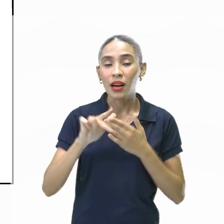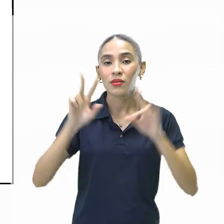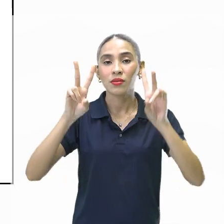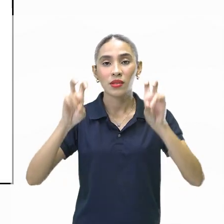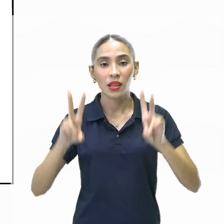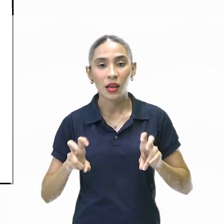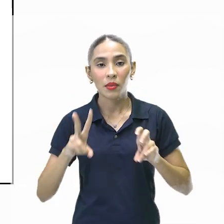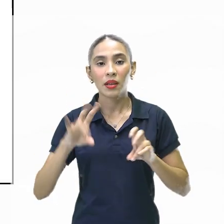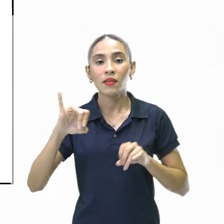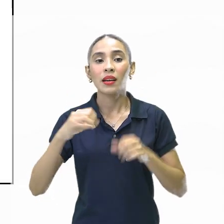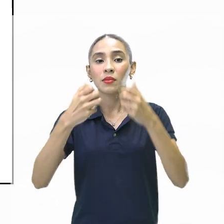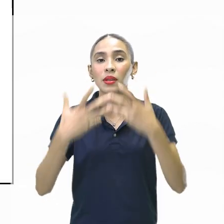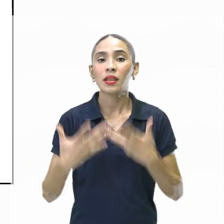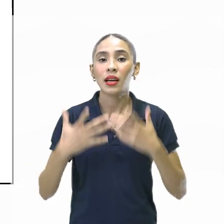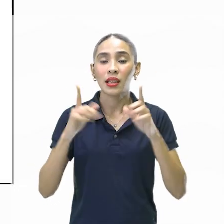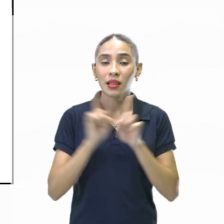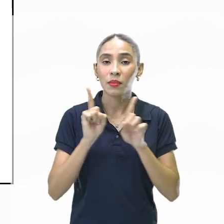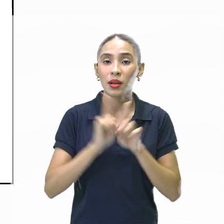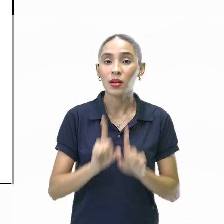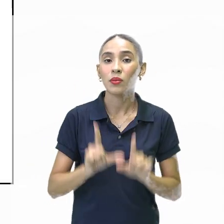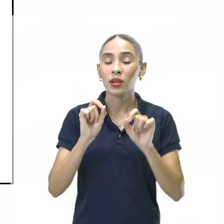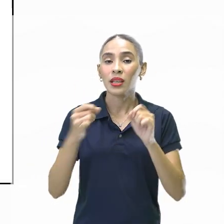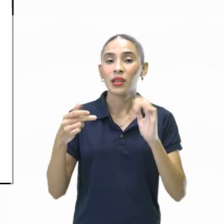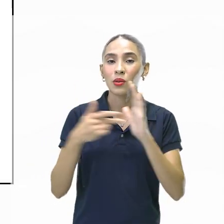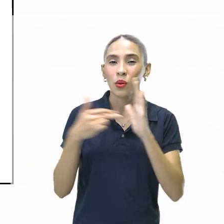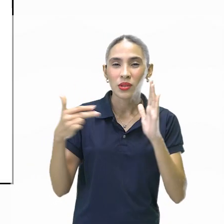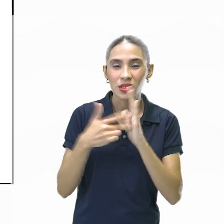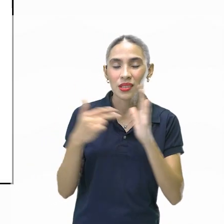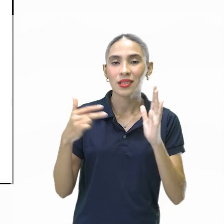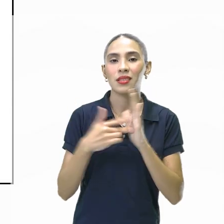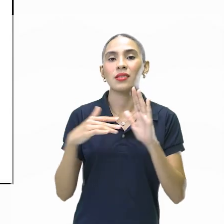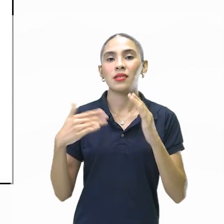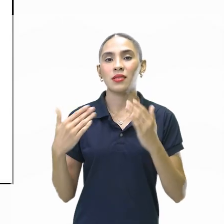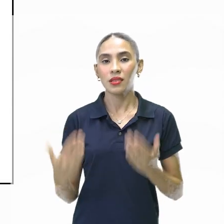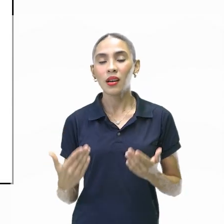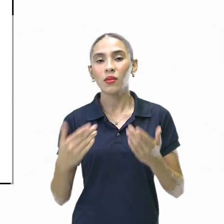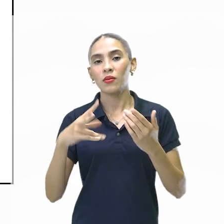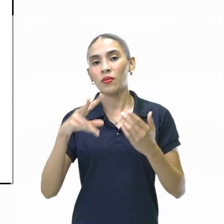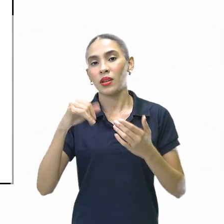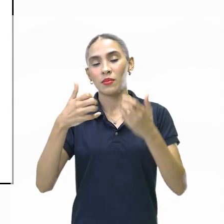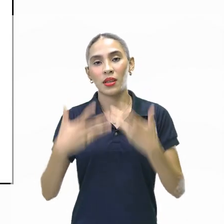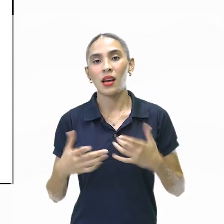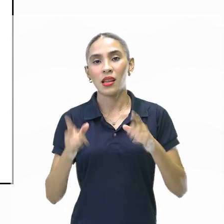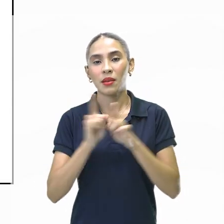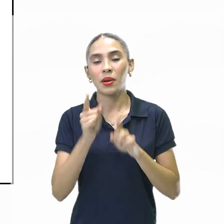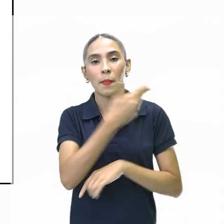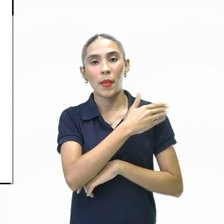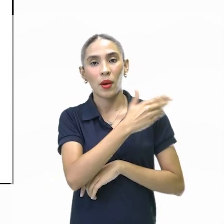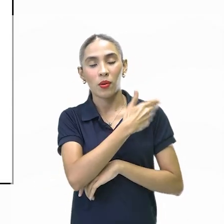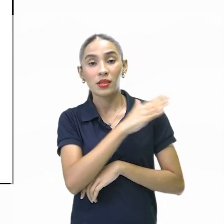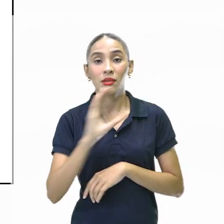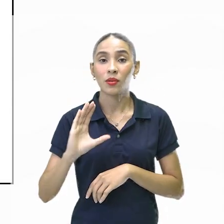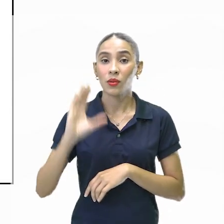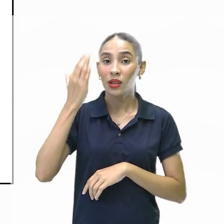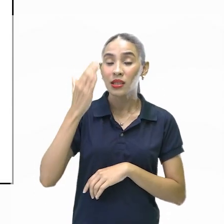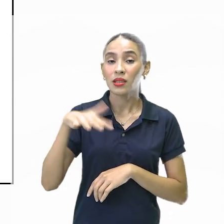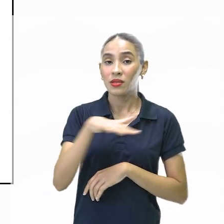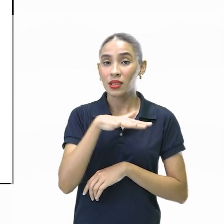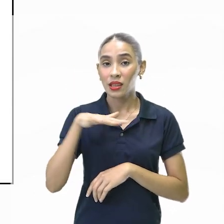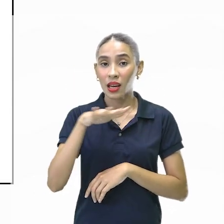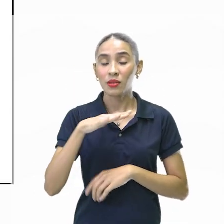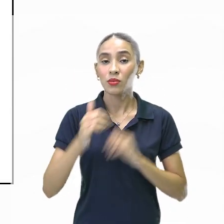a respeito, né, dessas notícias que abordam a questão do preconceito acontecendo no cenário